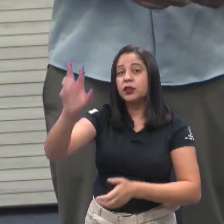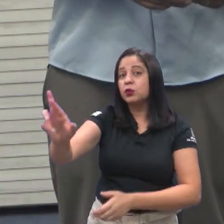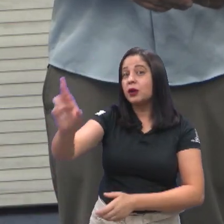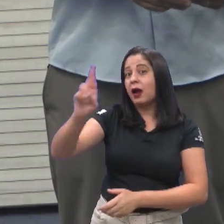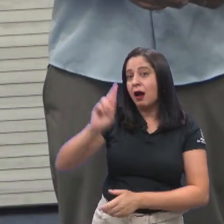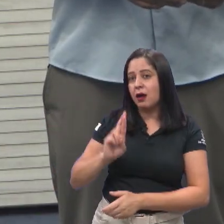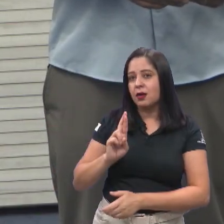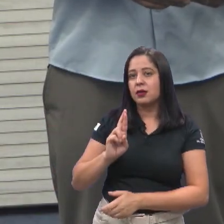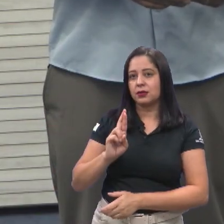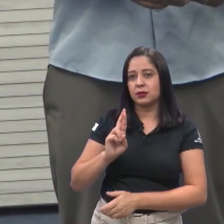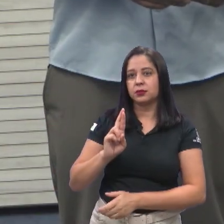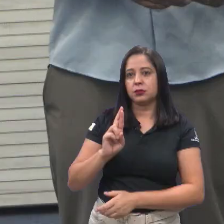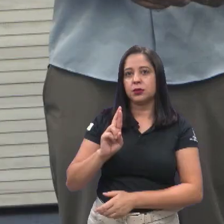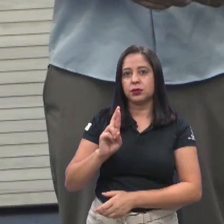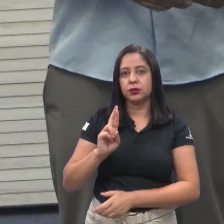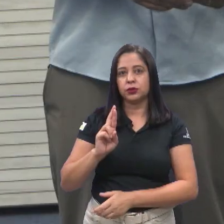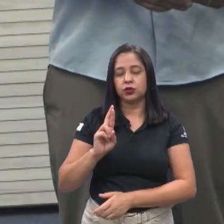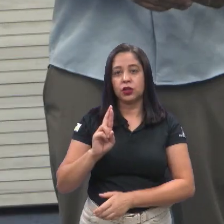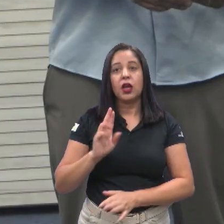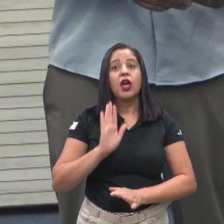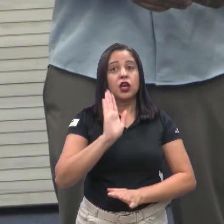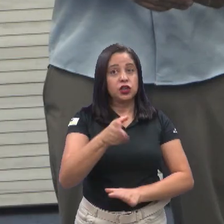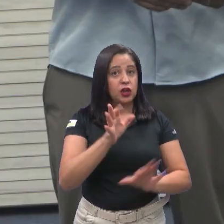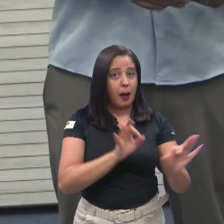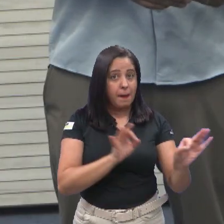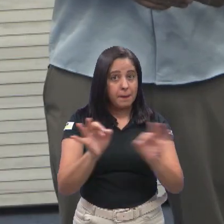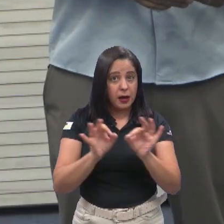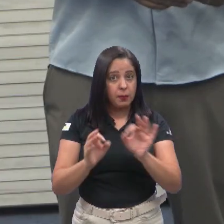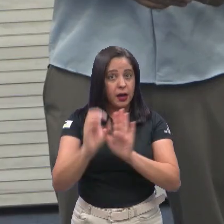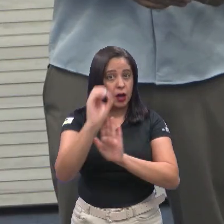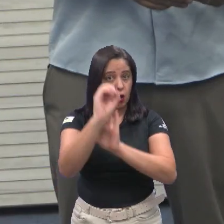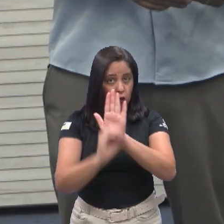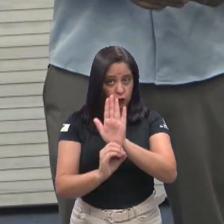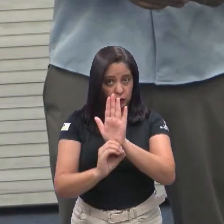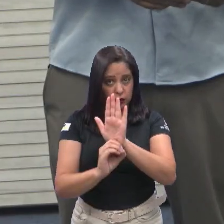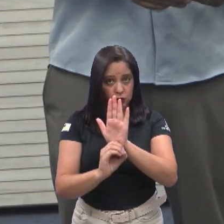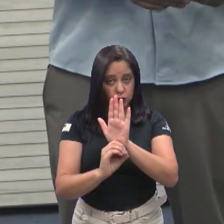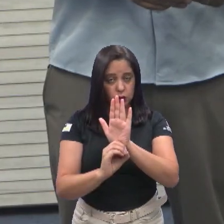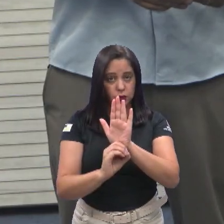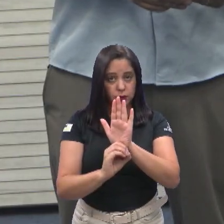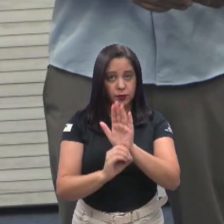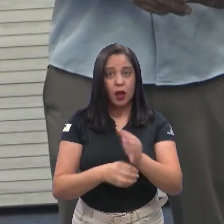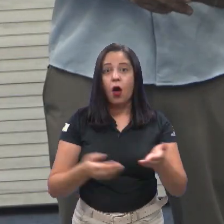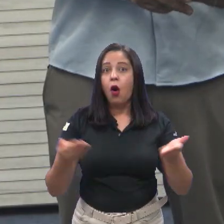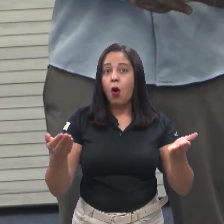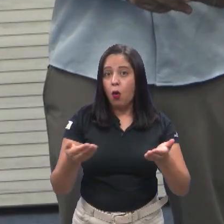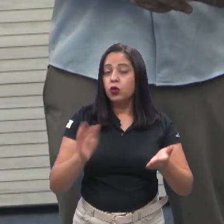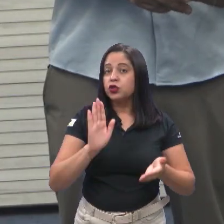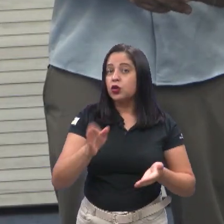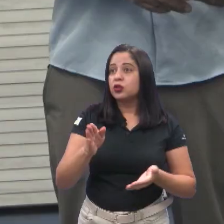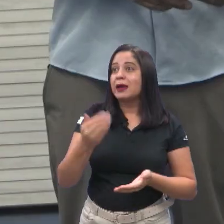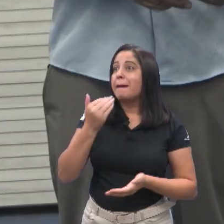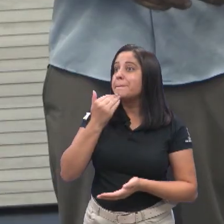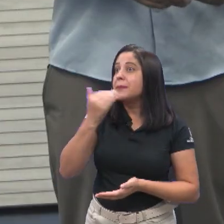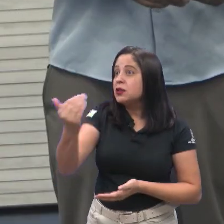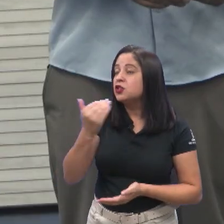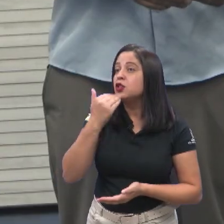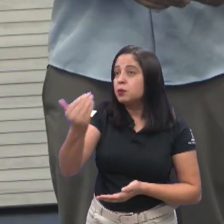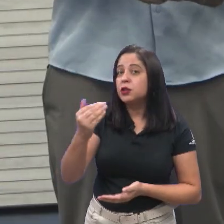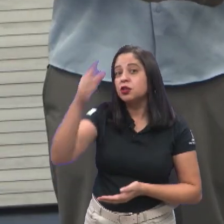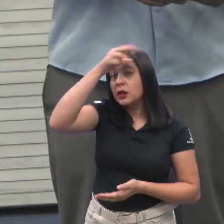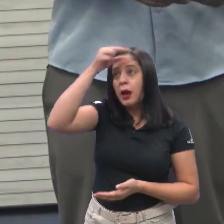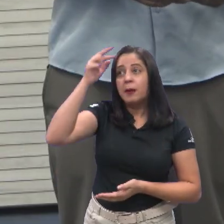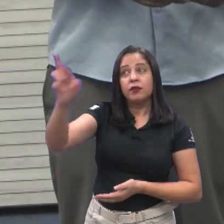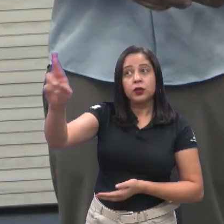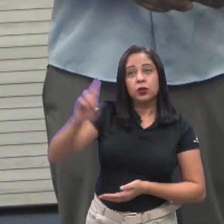as informações através do ofício e do requerimento, nós hoje tivemos reunião de bancada e cobramos o governo para que traga a nós um posicionamento.